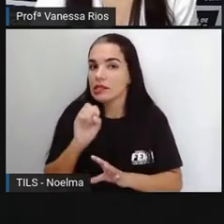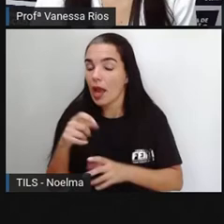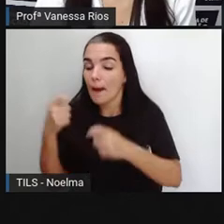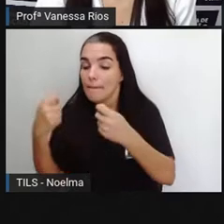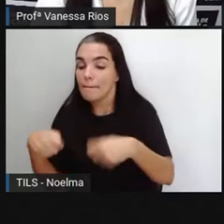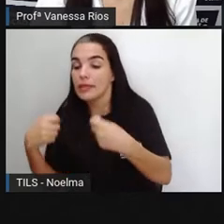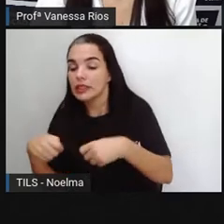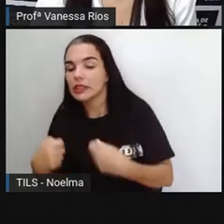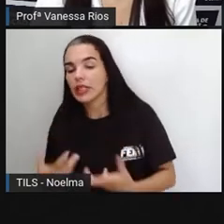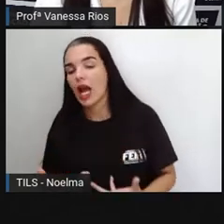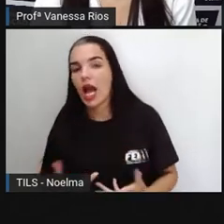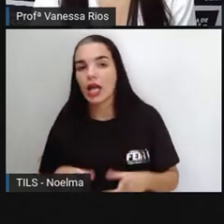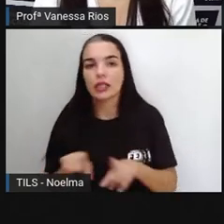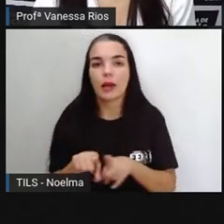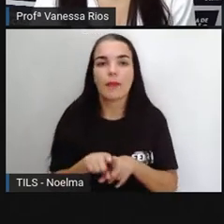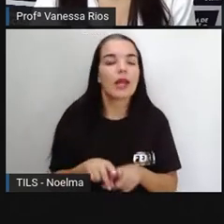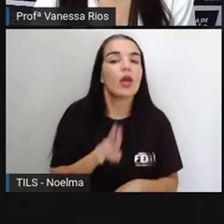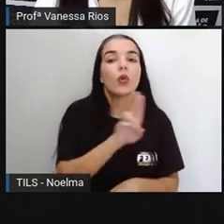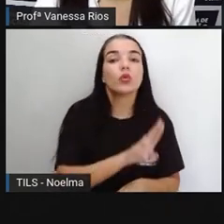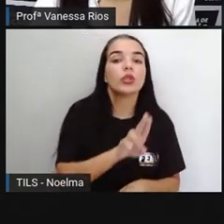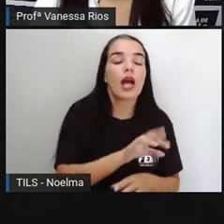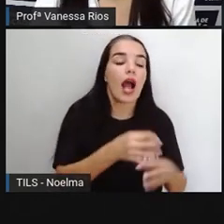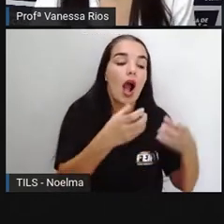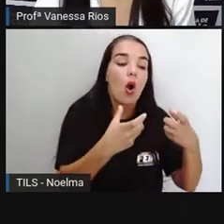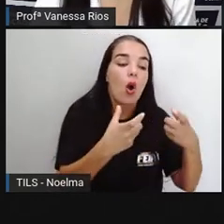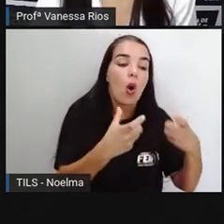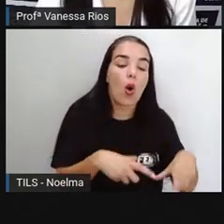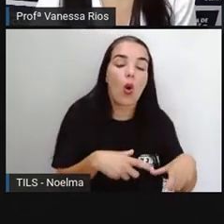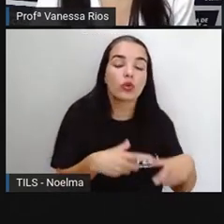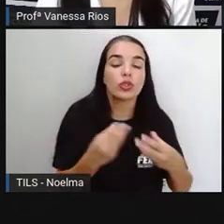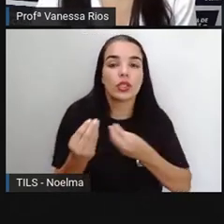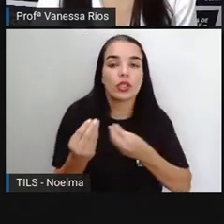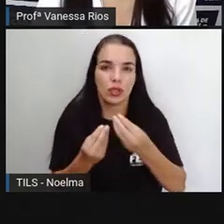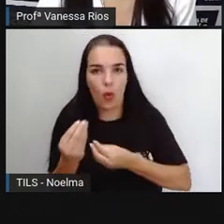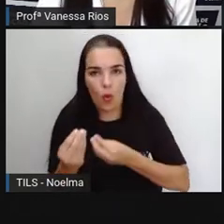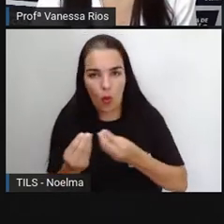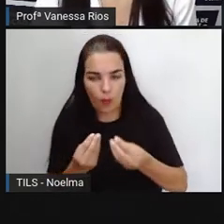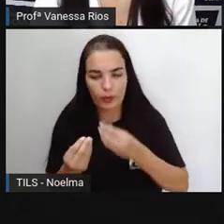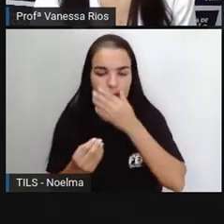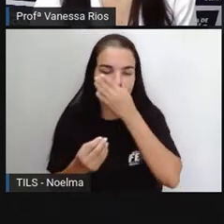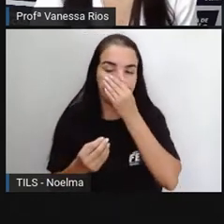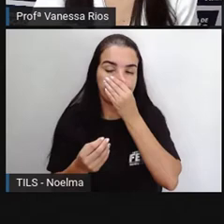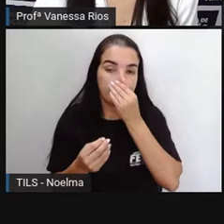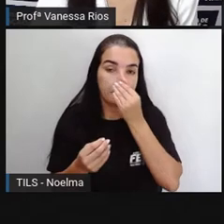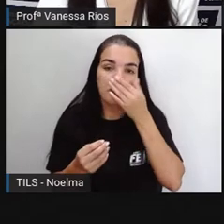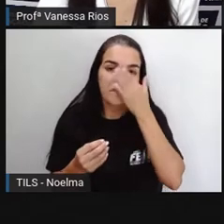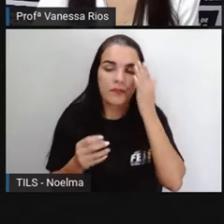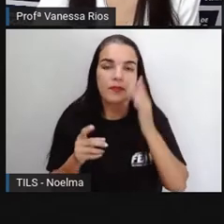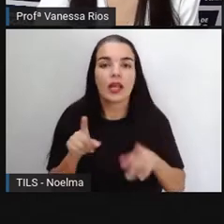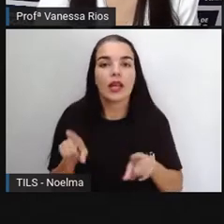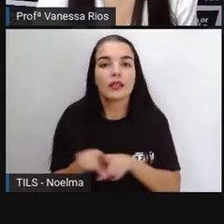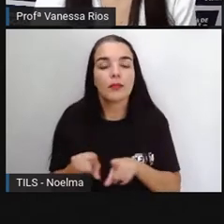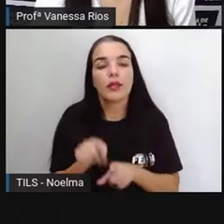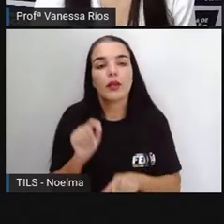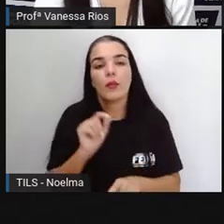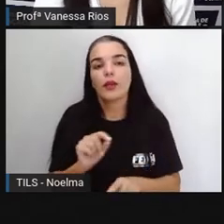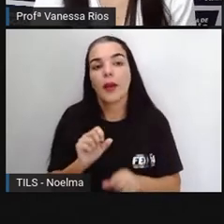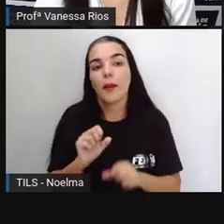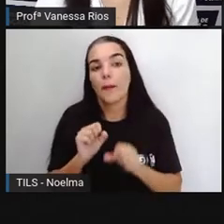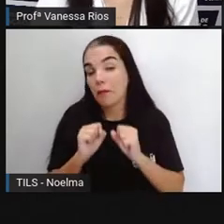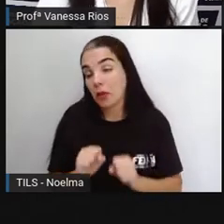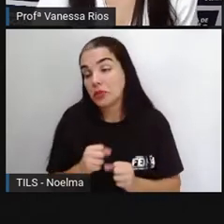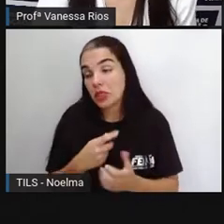necessidade, dependendo também da utilidade que cada objeto que está ao nosso redor tem. Isso tudo é permitido porque